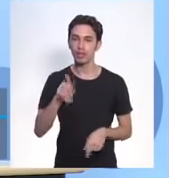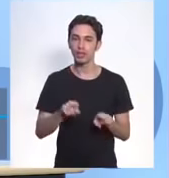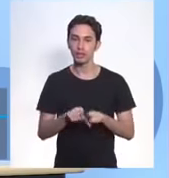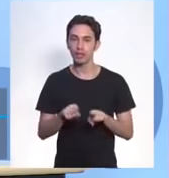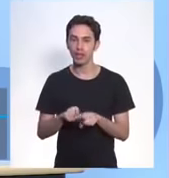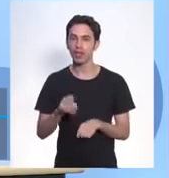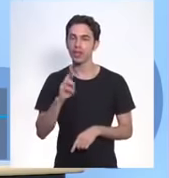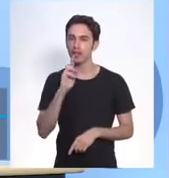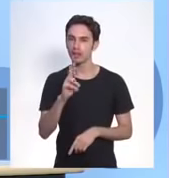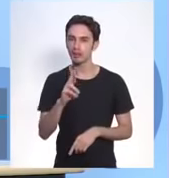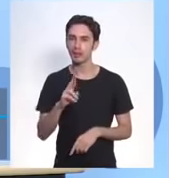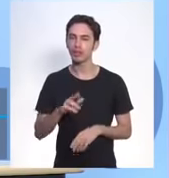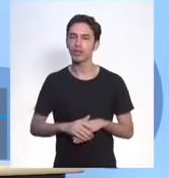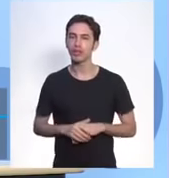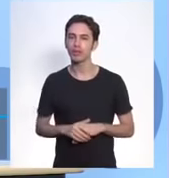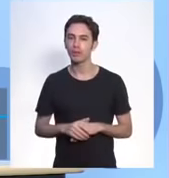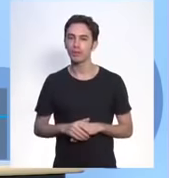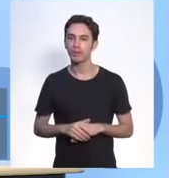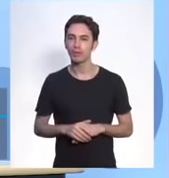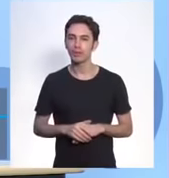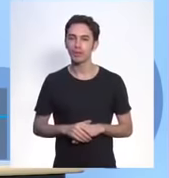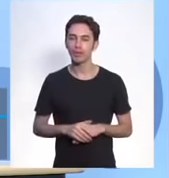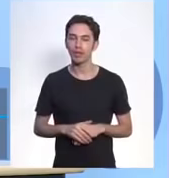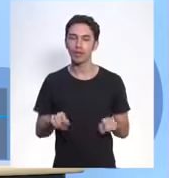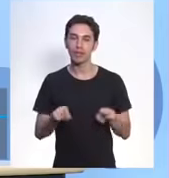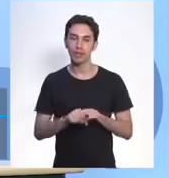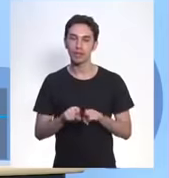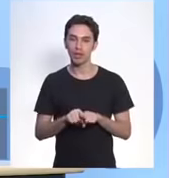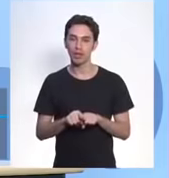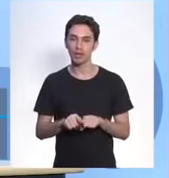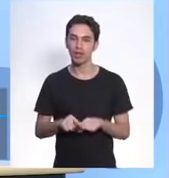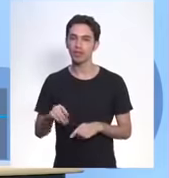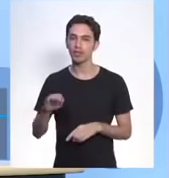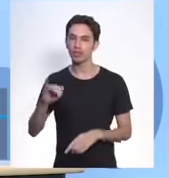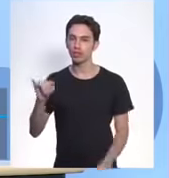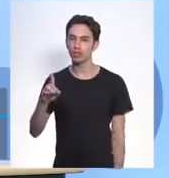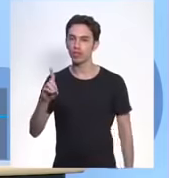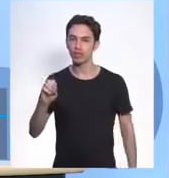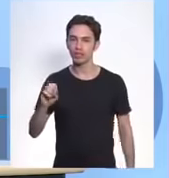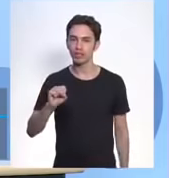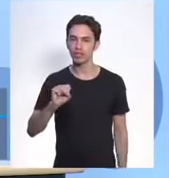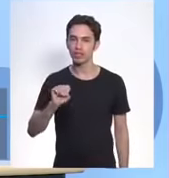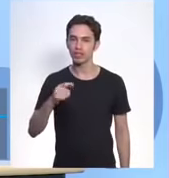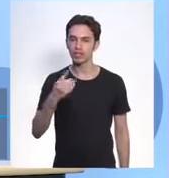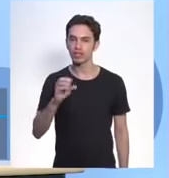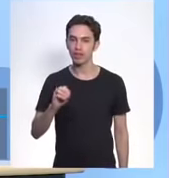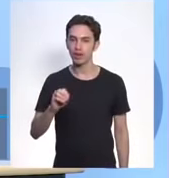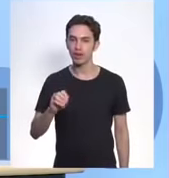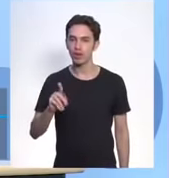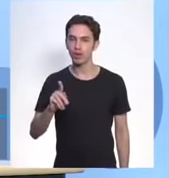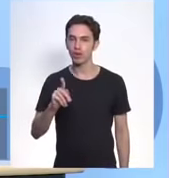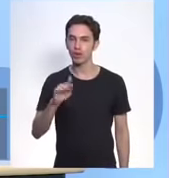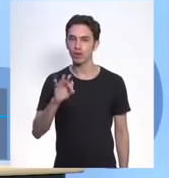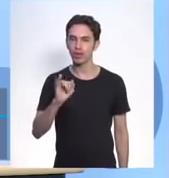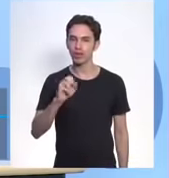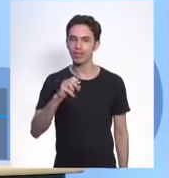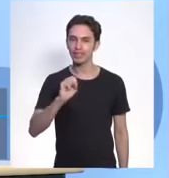respondendo aí precisamente né os alunos da Escola Estadual Jardim São Francisco de Mairiporã